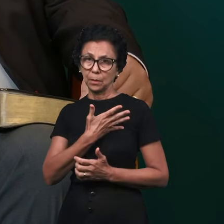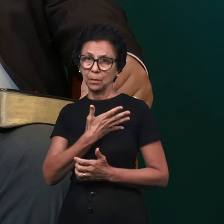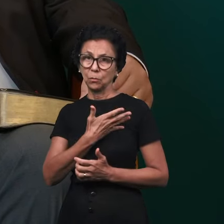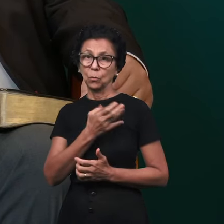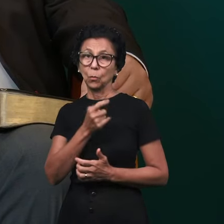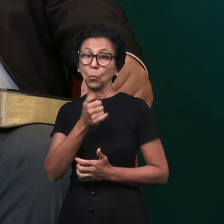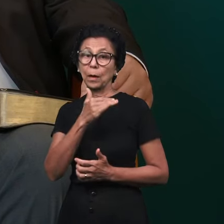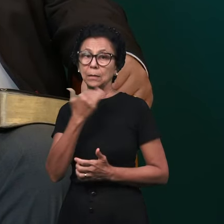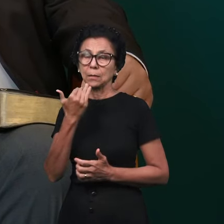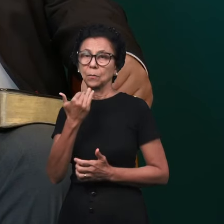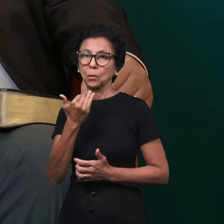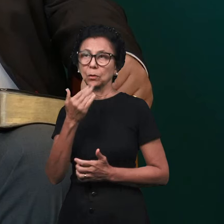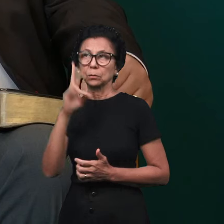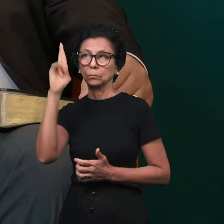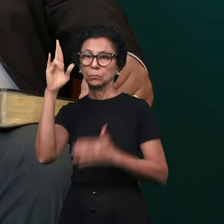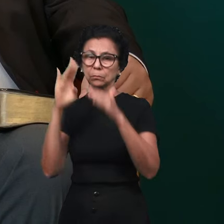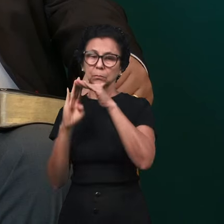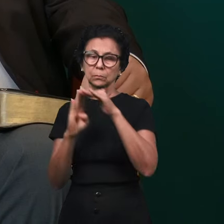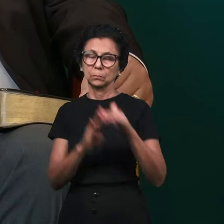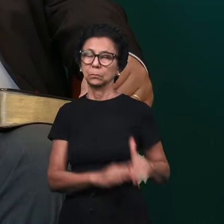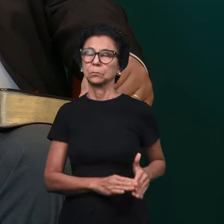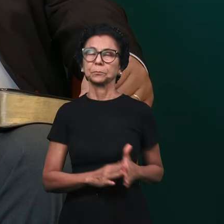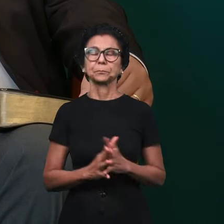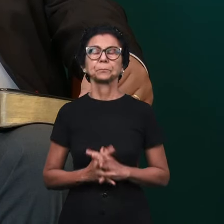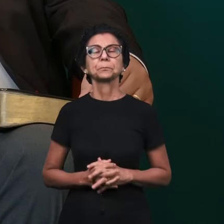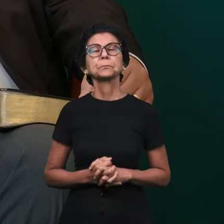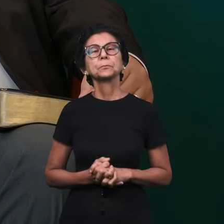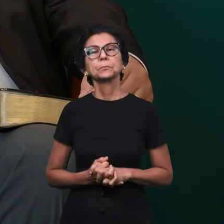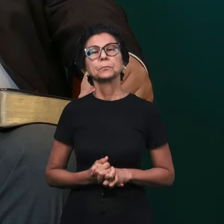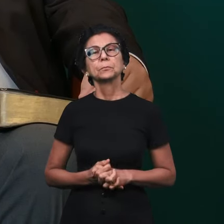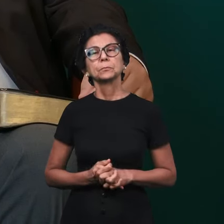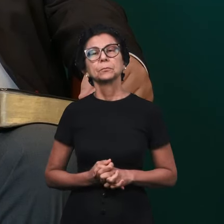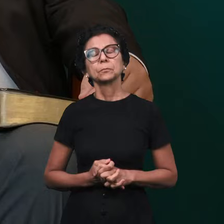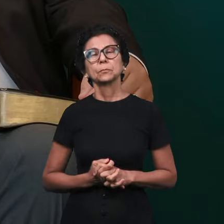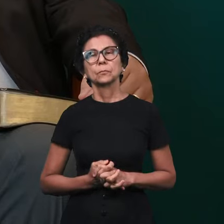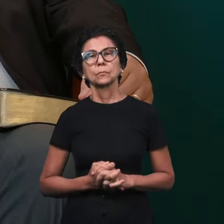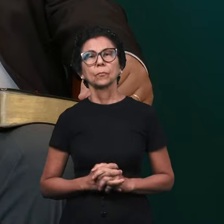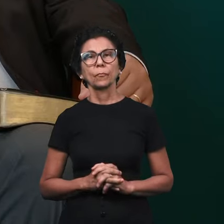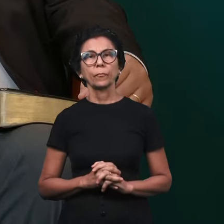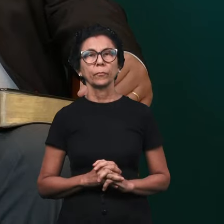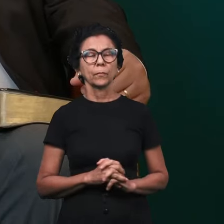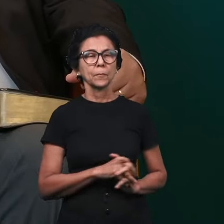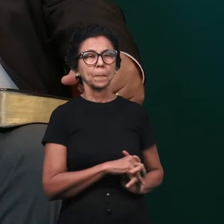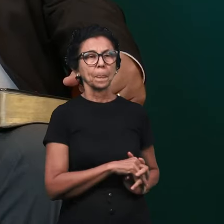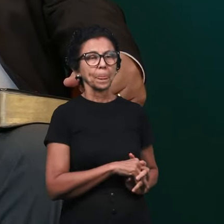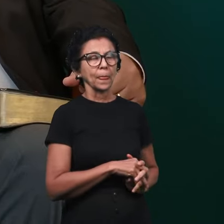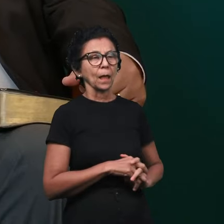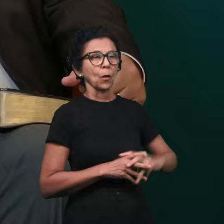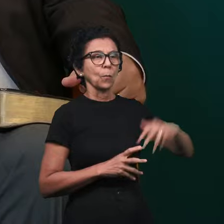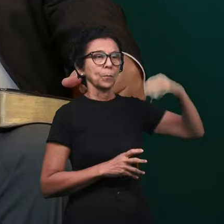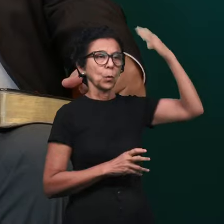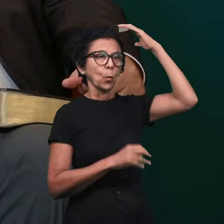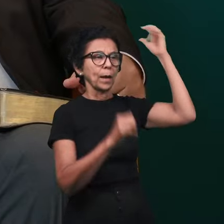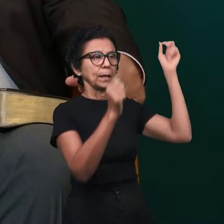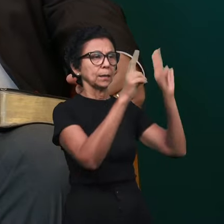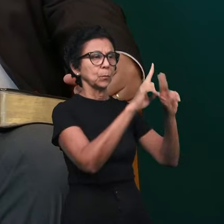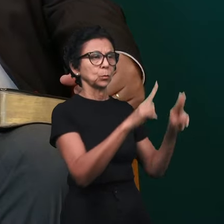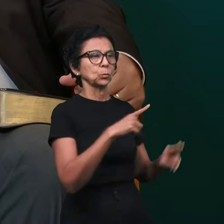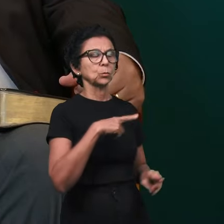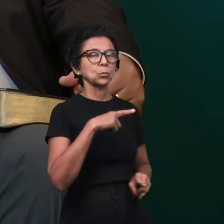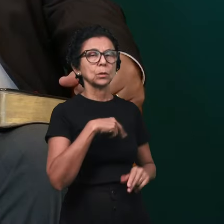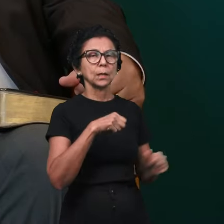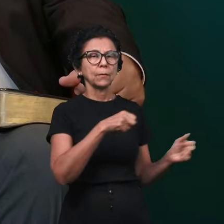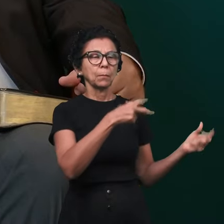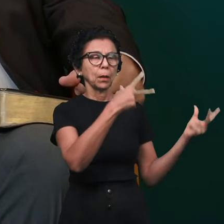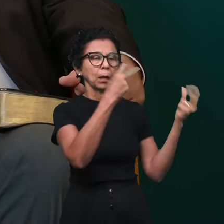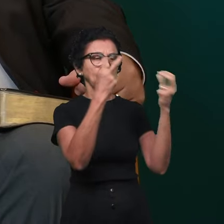da morte, a profecia ela continuou se cumprindo. Agora, quando os magos eles falam que não conseguem interpretar o